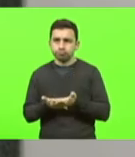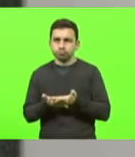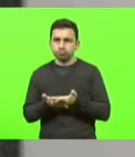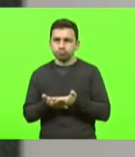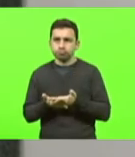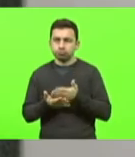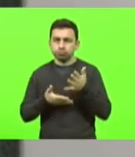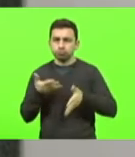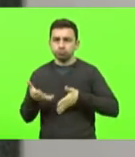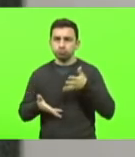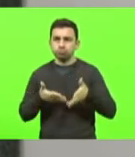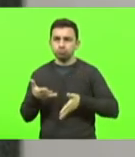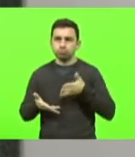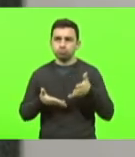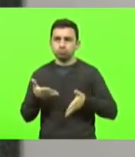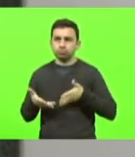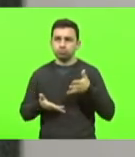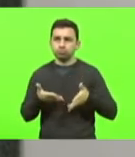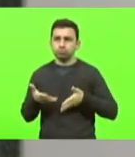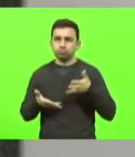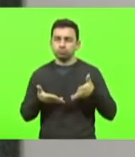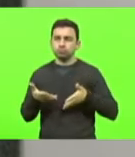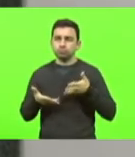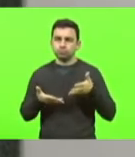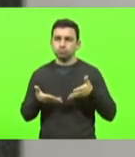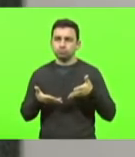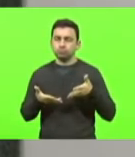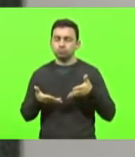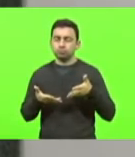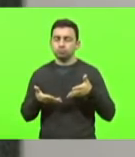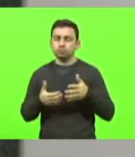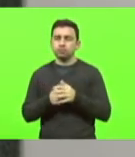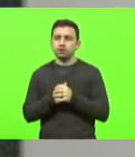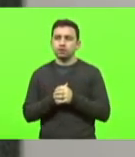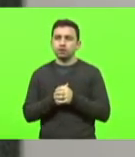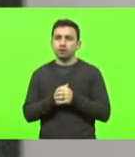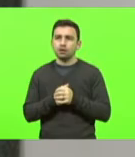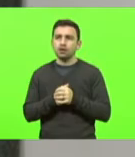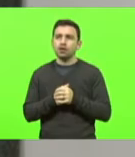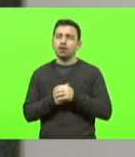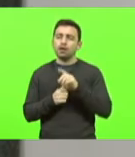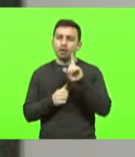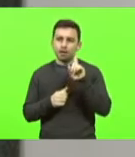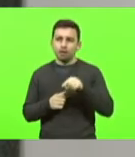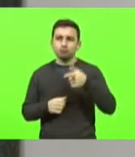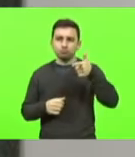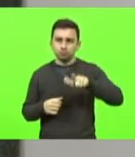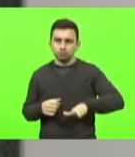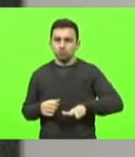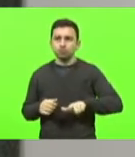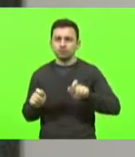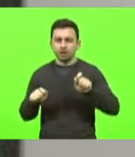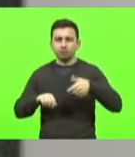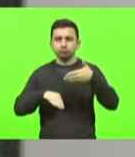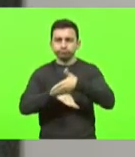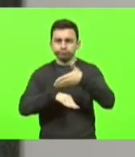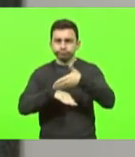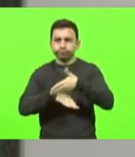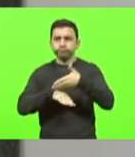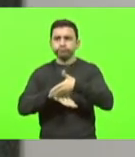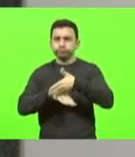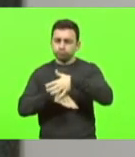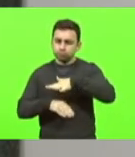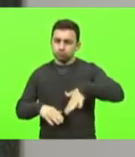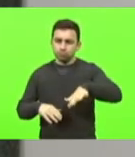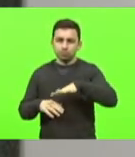linguagem brasileira de sinais, Libras. Essa é mais uma ferramenta de acessibilidade que construímos